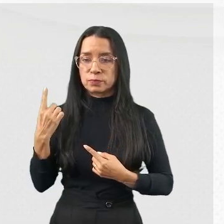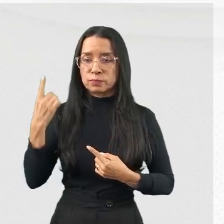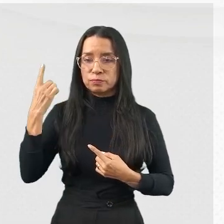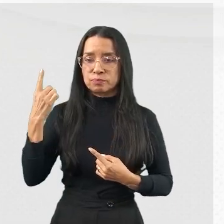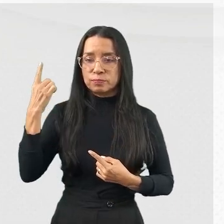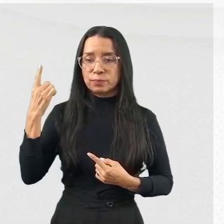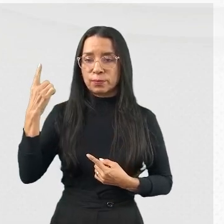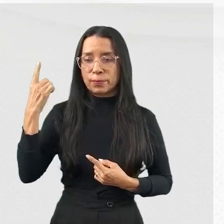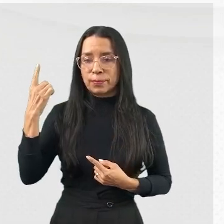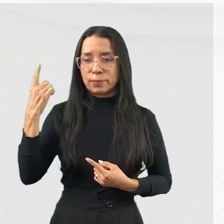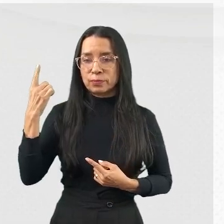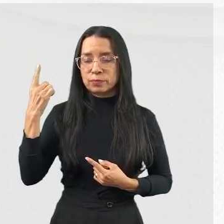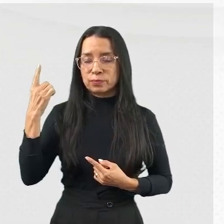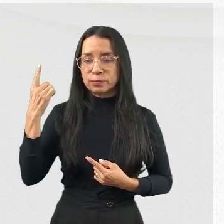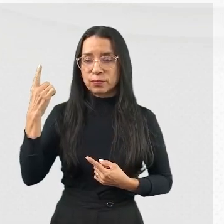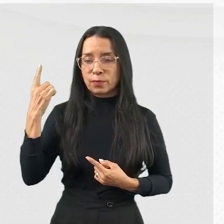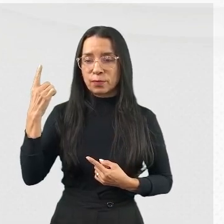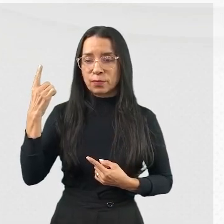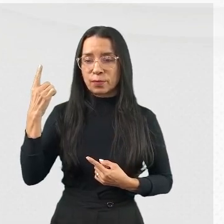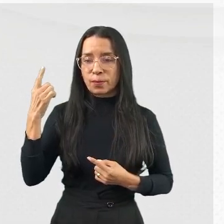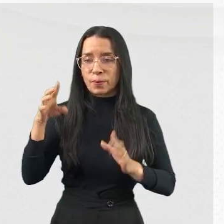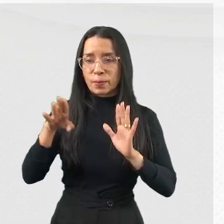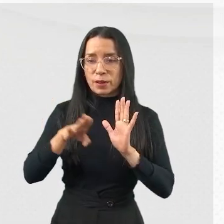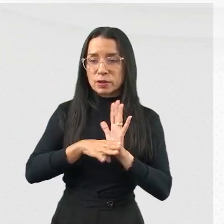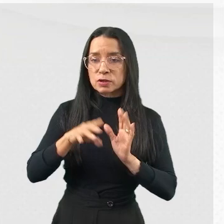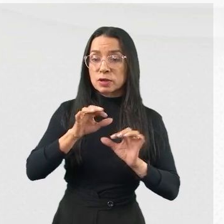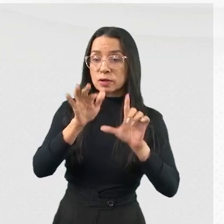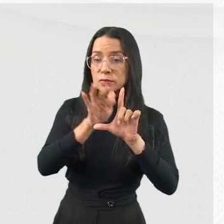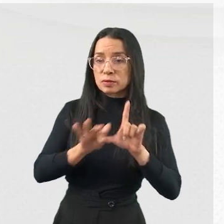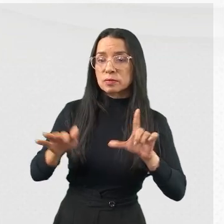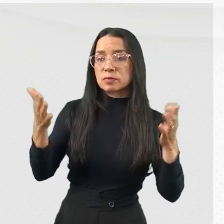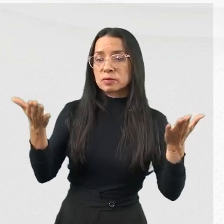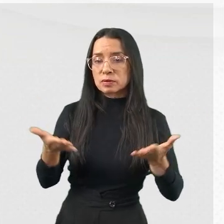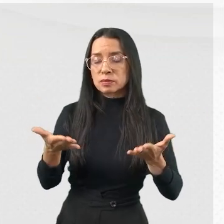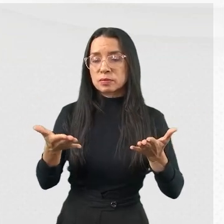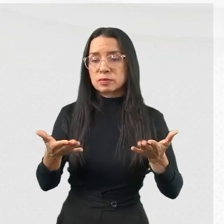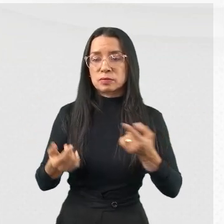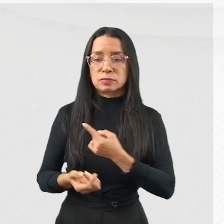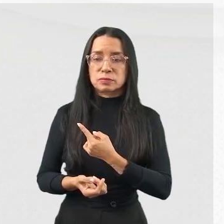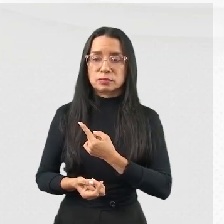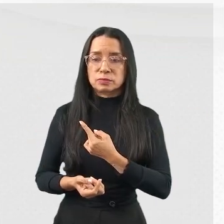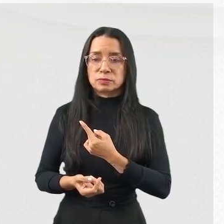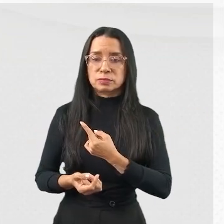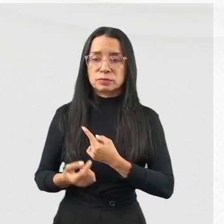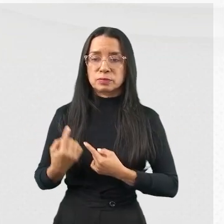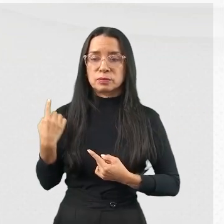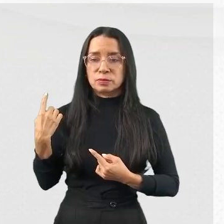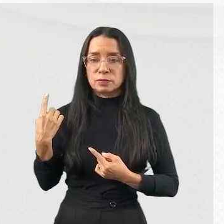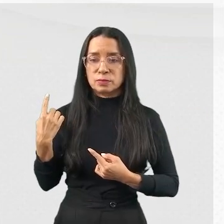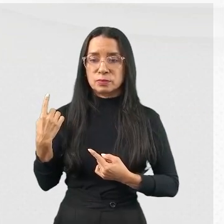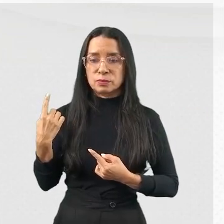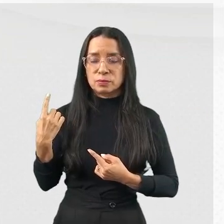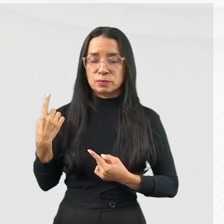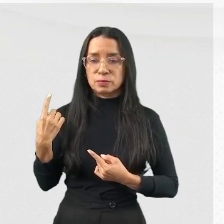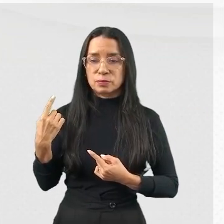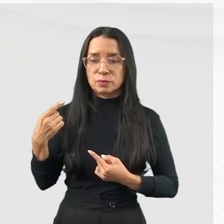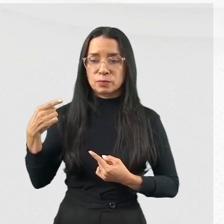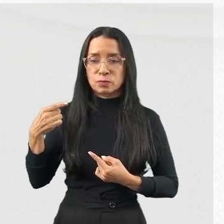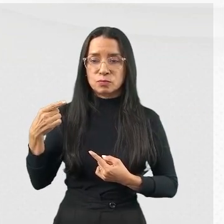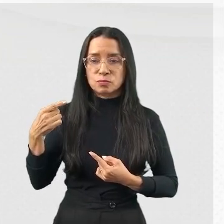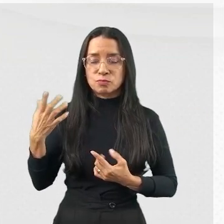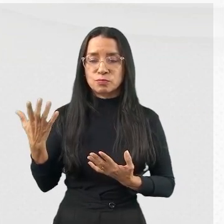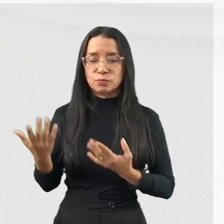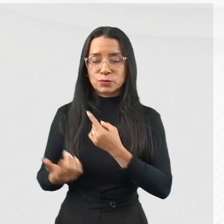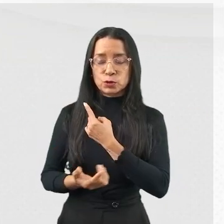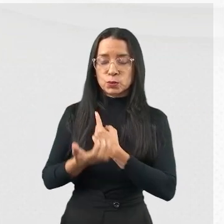Aí daqui, chegamos a essa fórmula aqui, ó. A segunda, que também pode